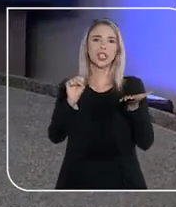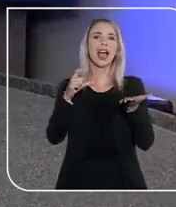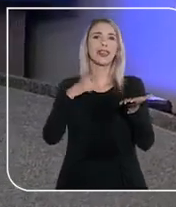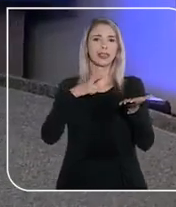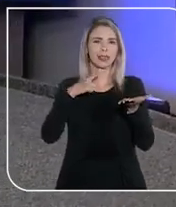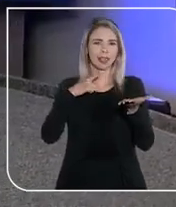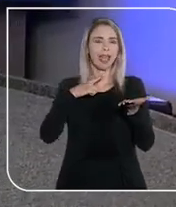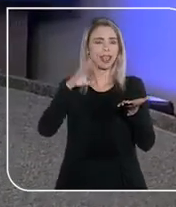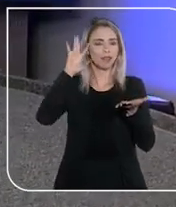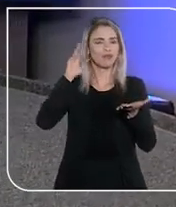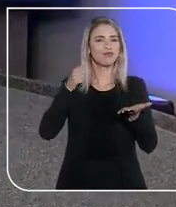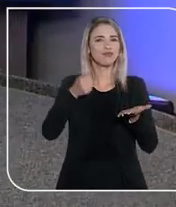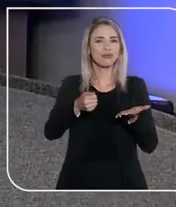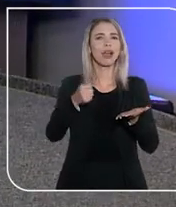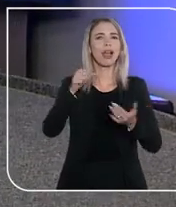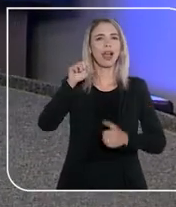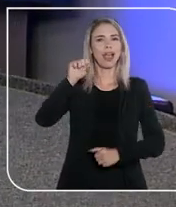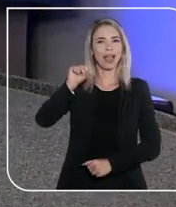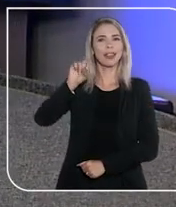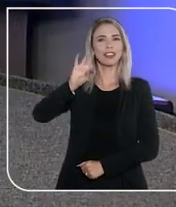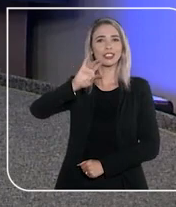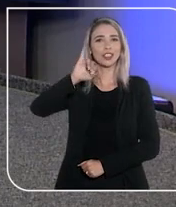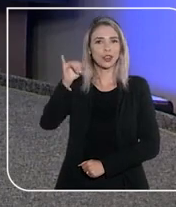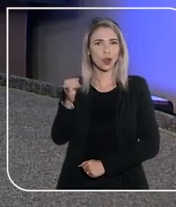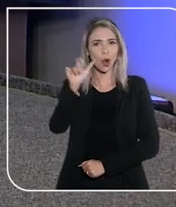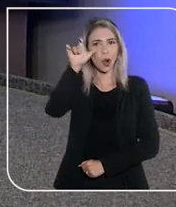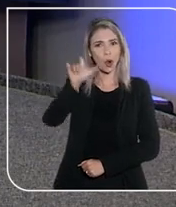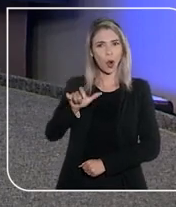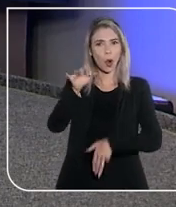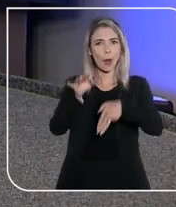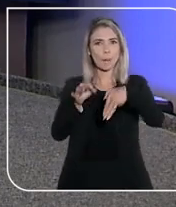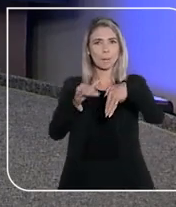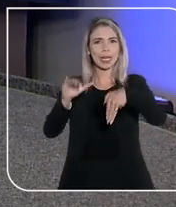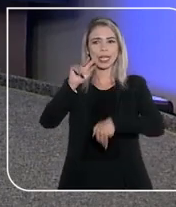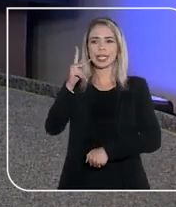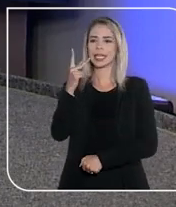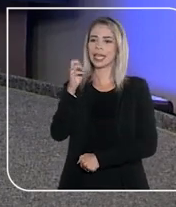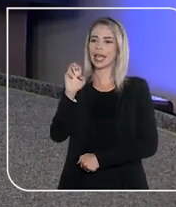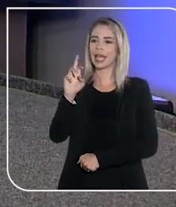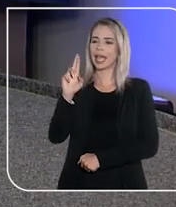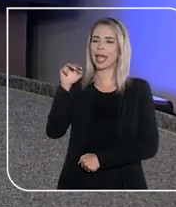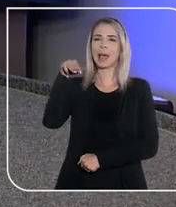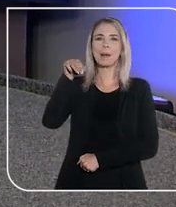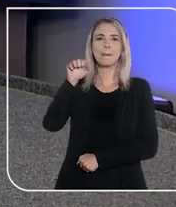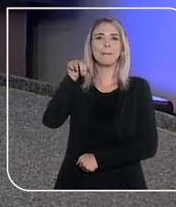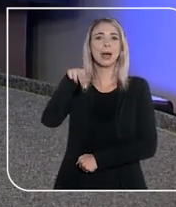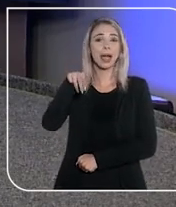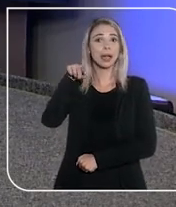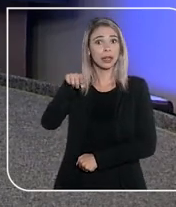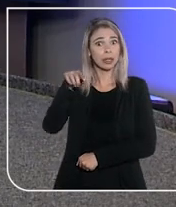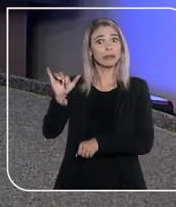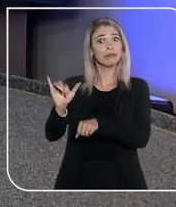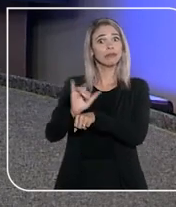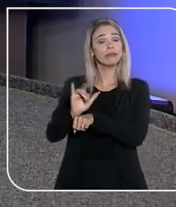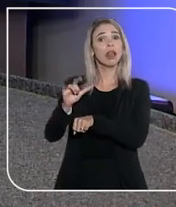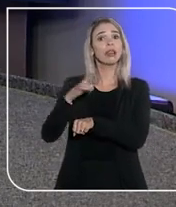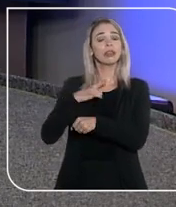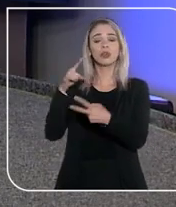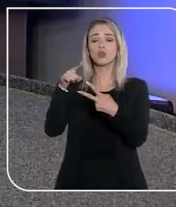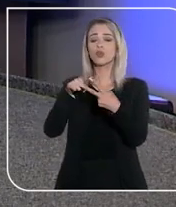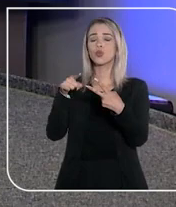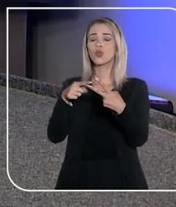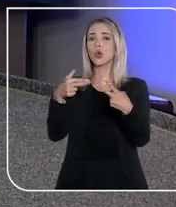julgado o ministro do Superior Tribunal de Justiça, Herman Benjamin, esse instrumento possui, abre aspas, duas